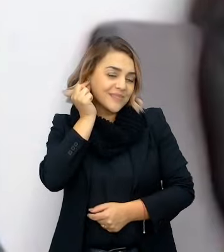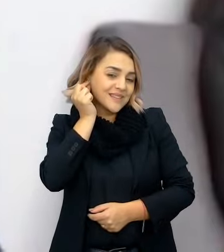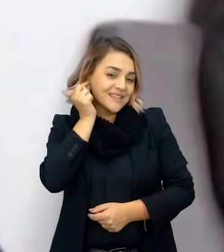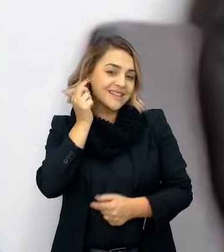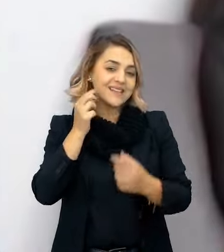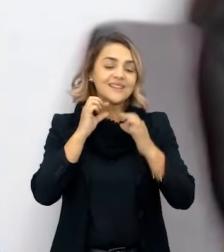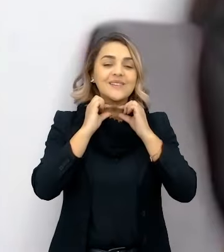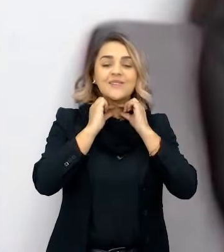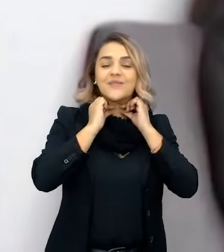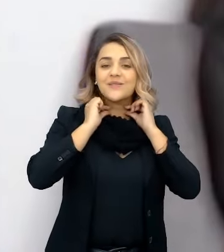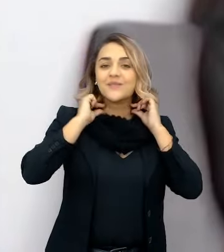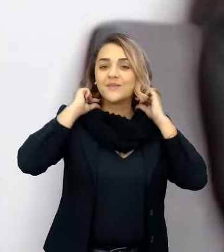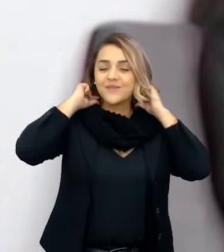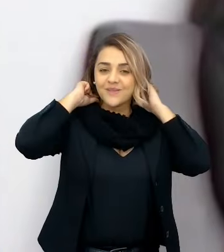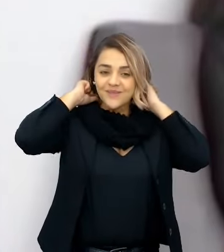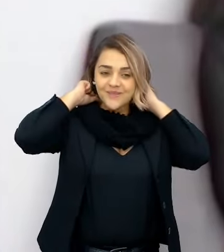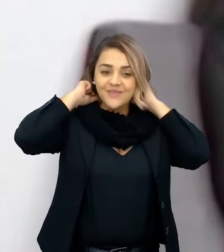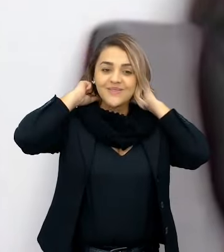um colarzinho